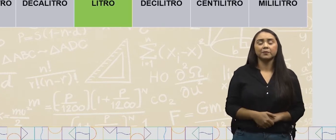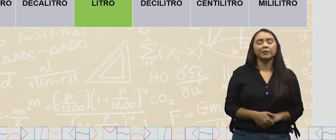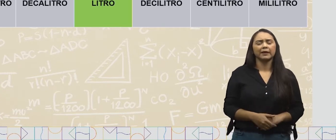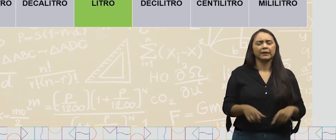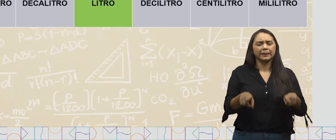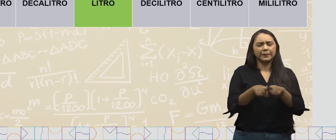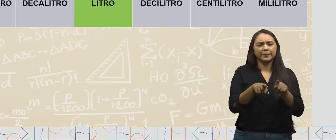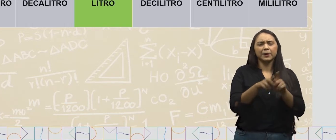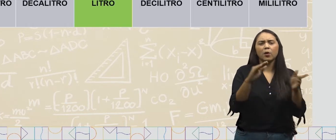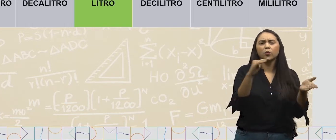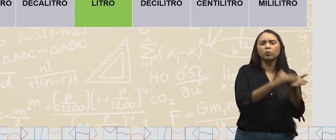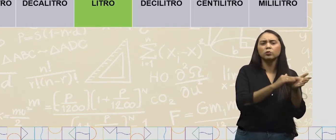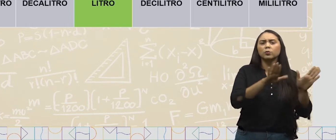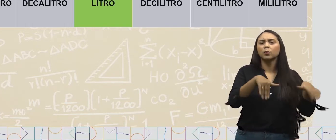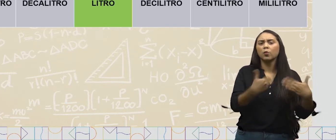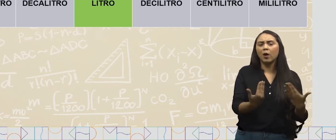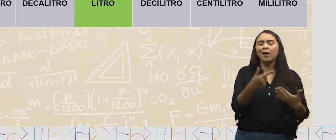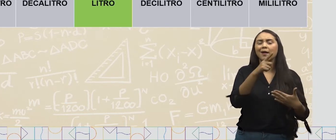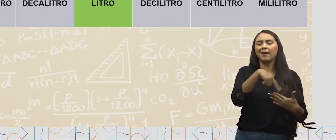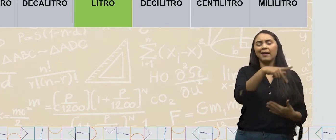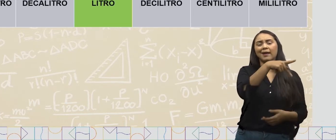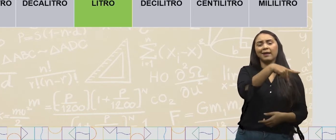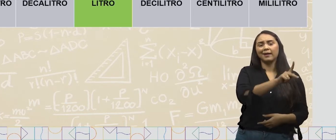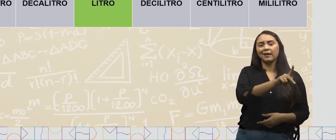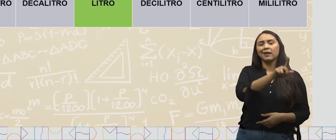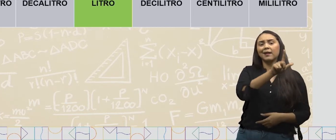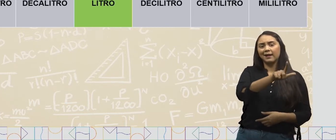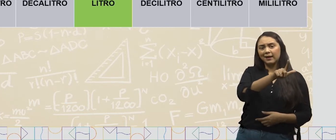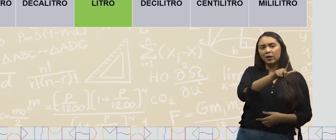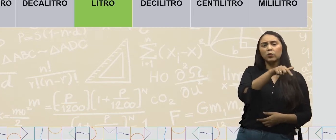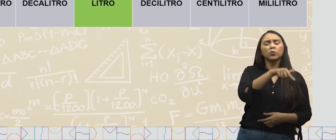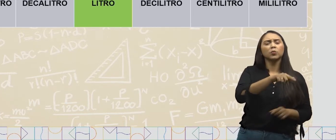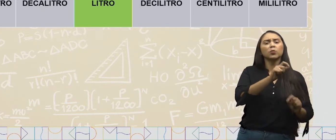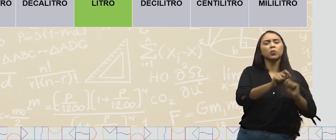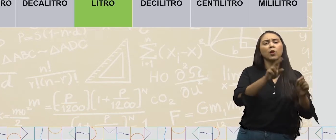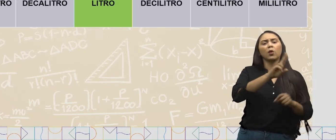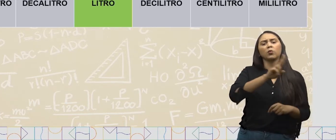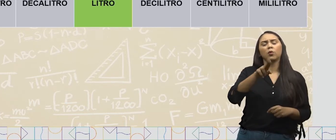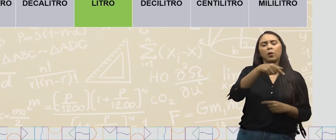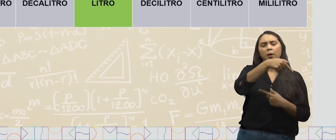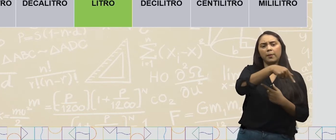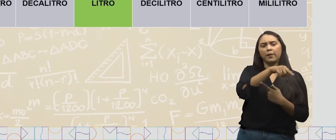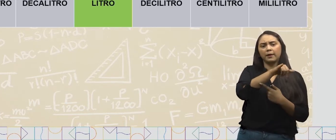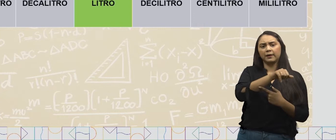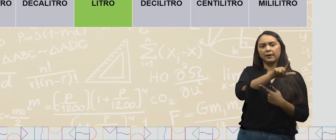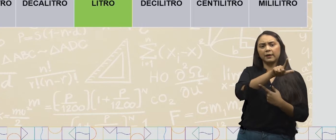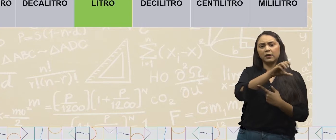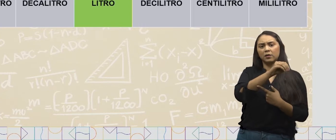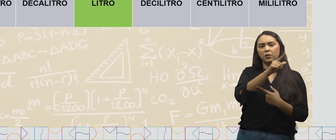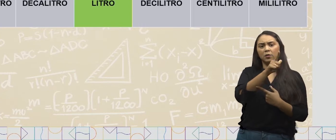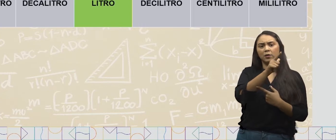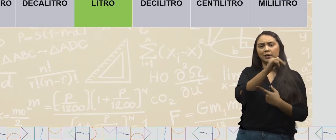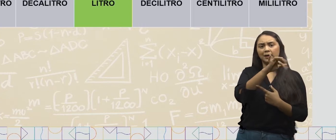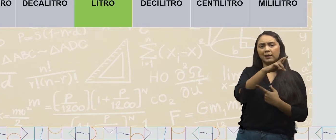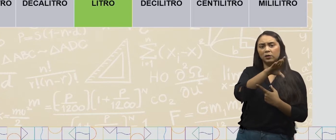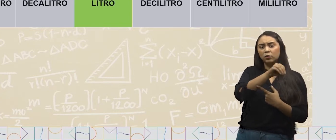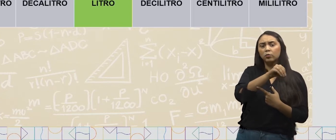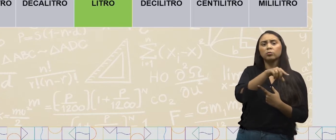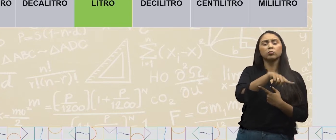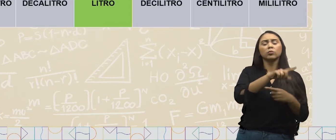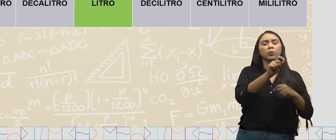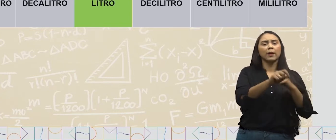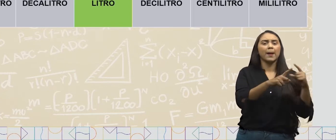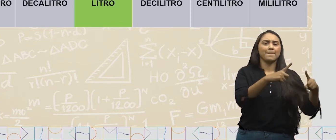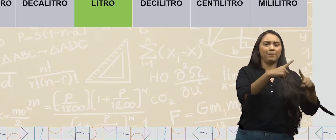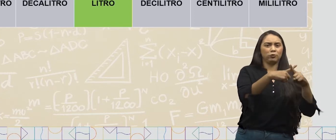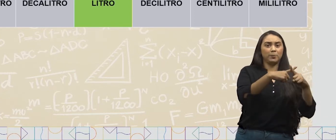E por fim, temos o quilolitro. Quilolitro multiplica o litro